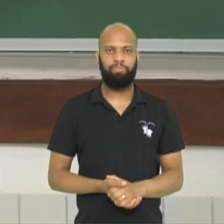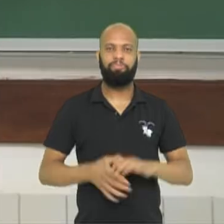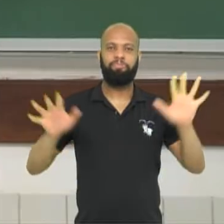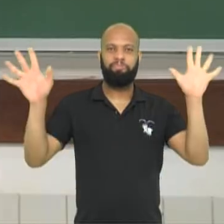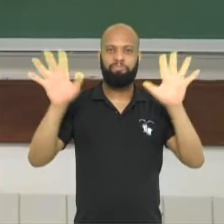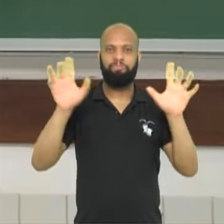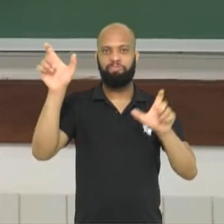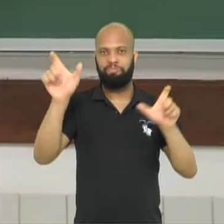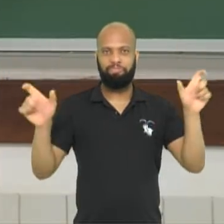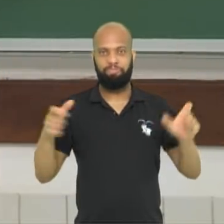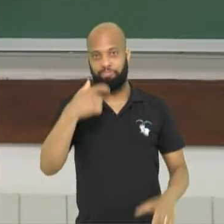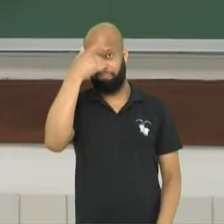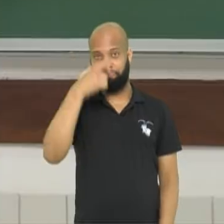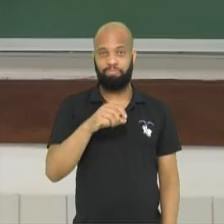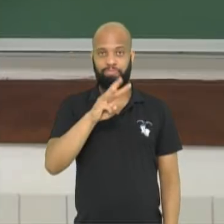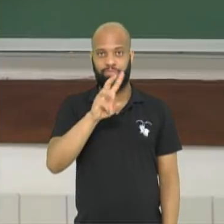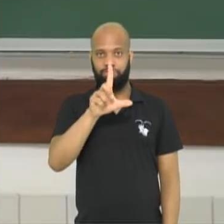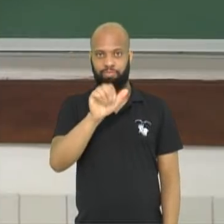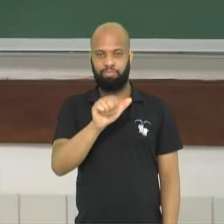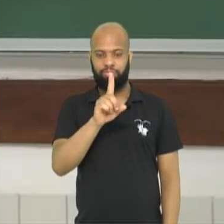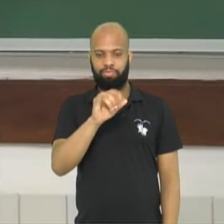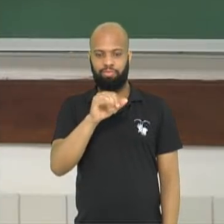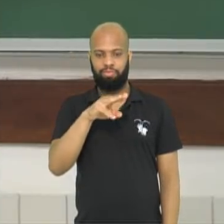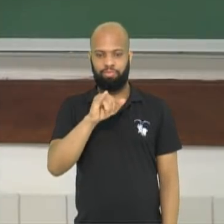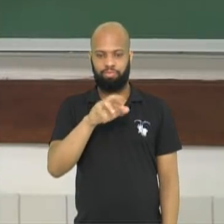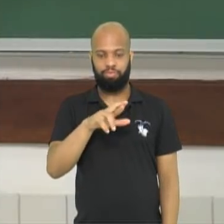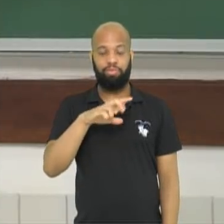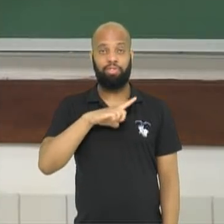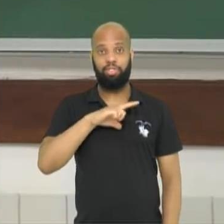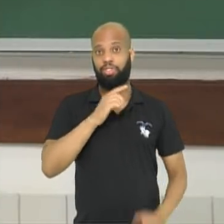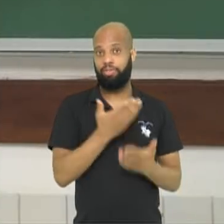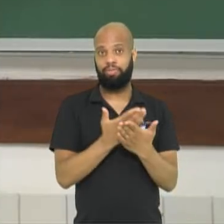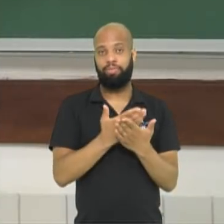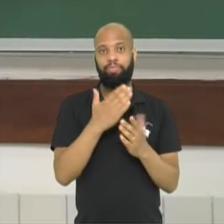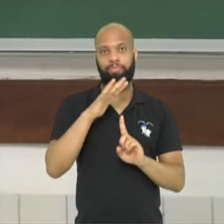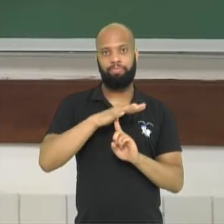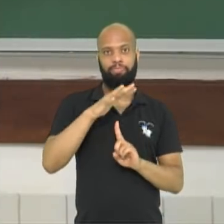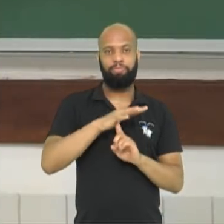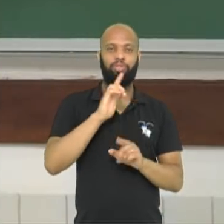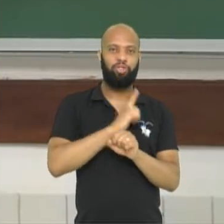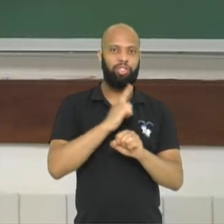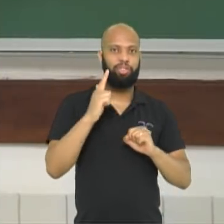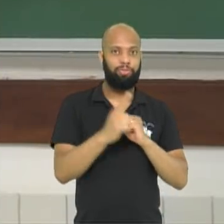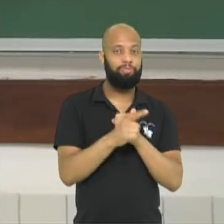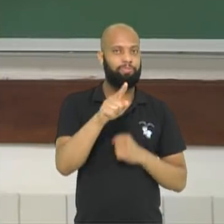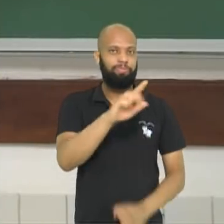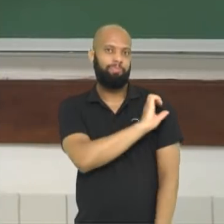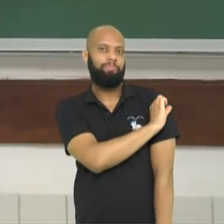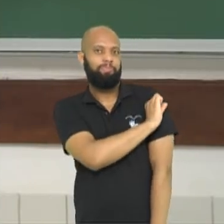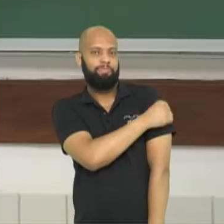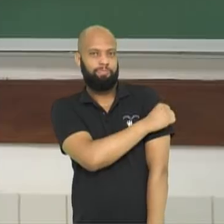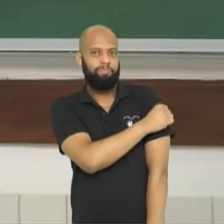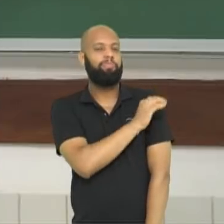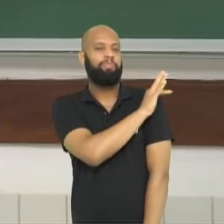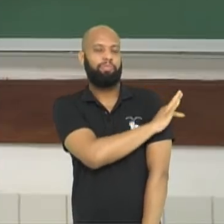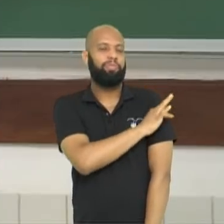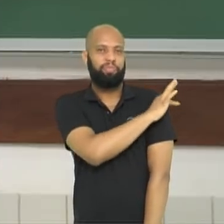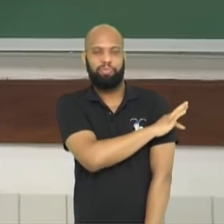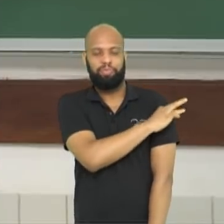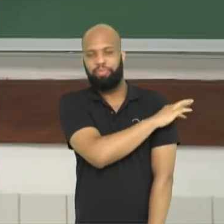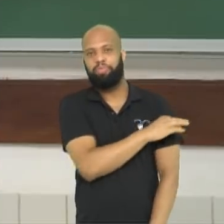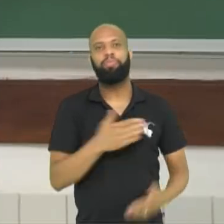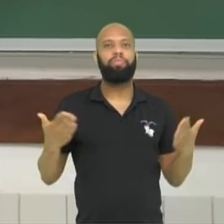Salve, salve galera! Professor Vladimir na área com mais uma aula Paraná de Geografia para você do 8º ano do ensino